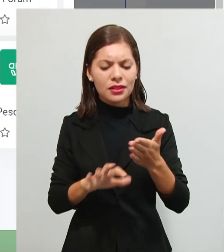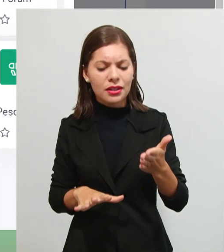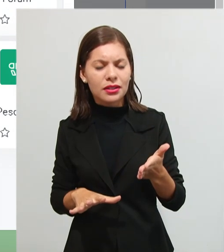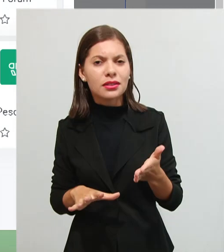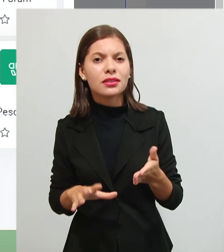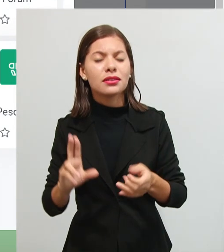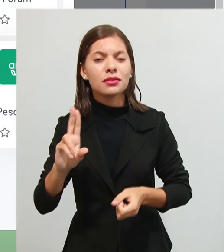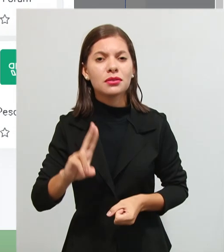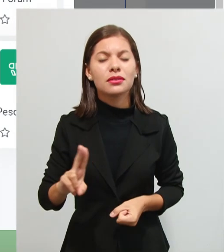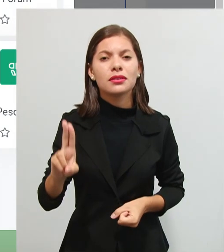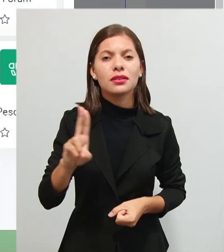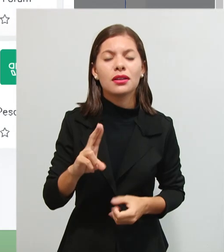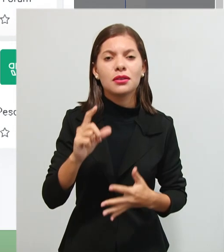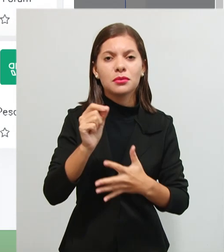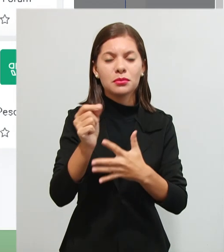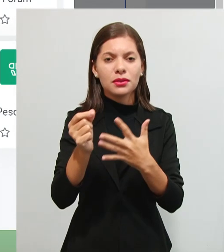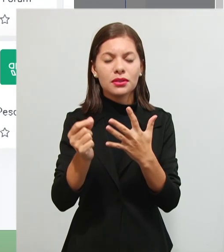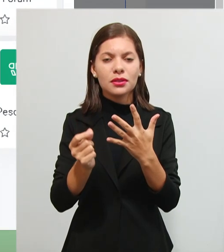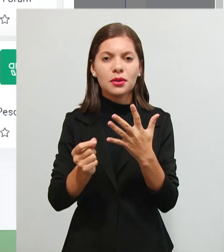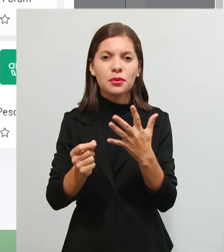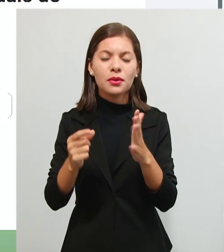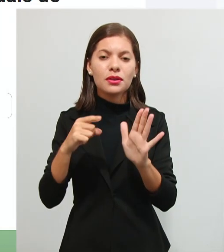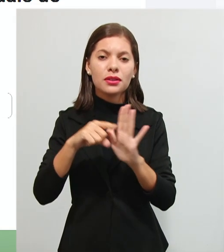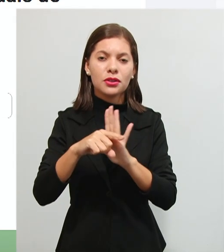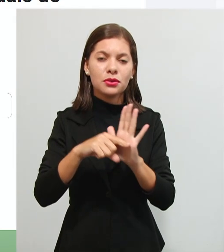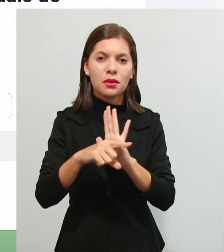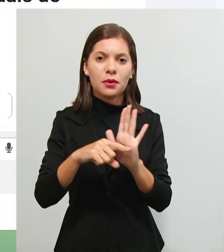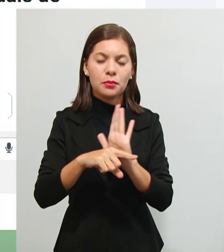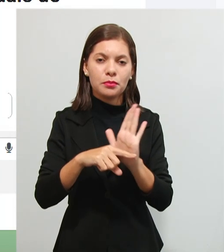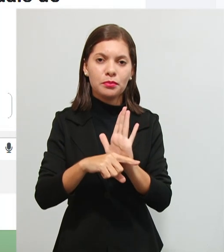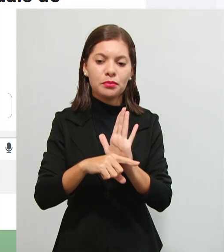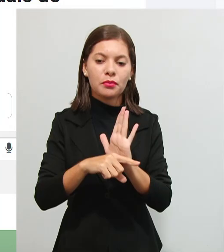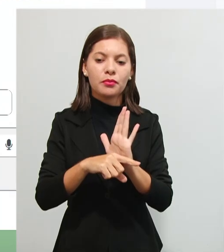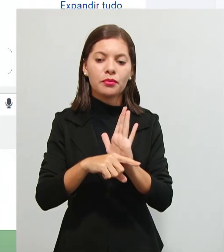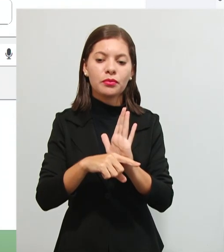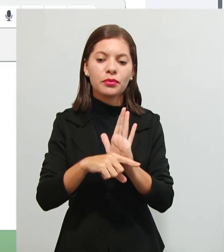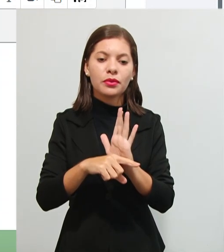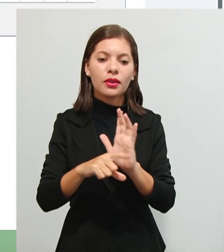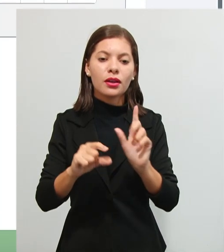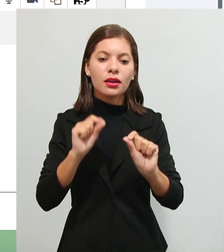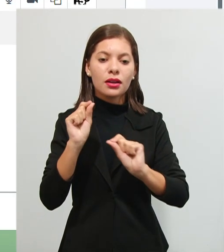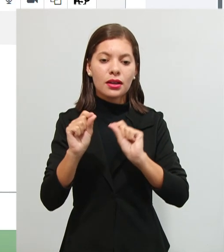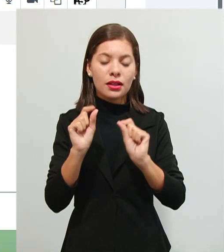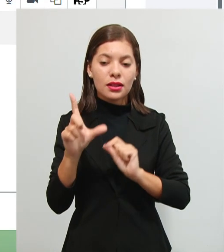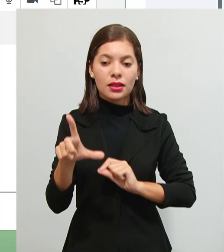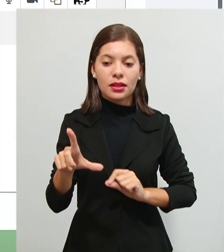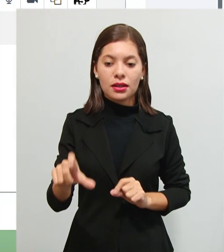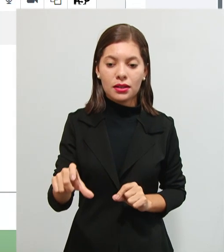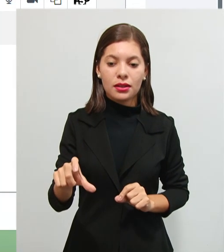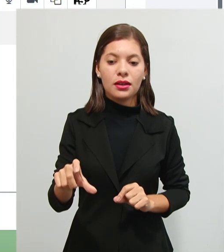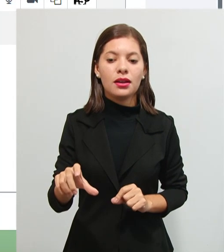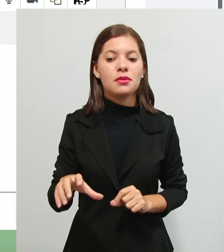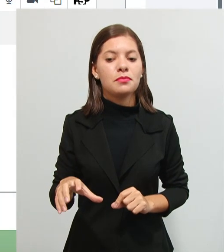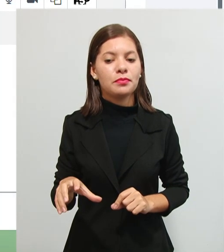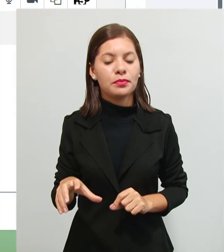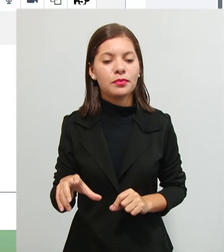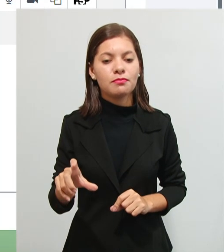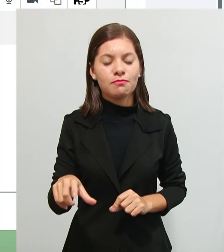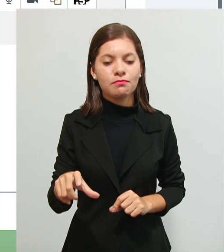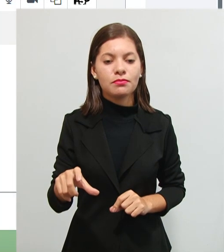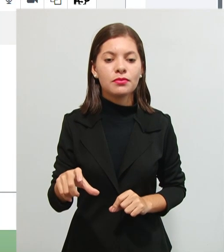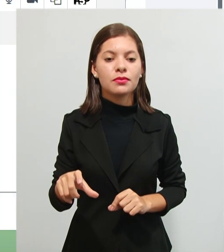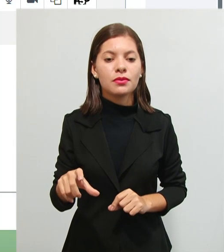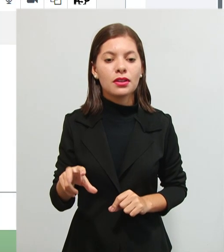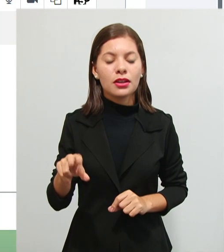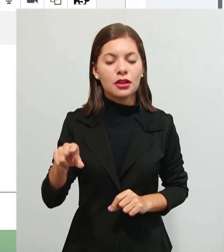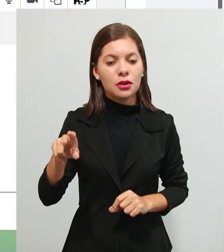vamos utilizar a opção questionário. Cliquei no questionário, fazer a mesma coisa. E aí essa